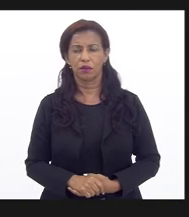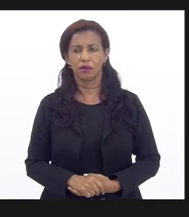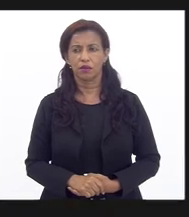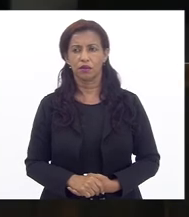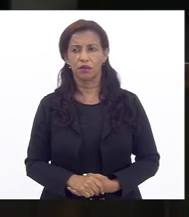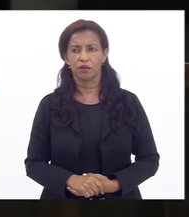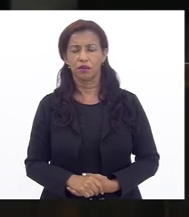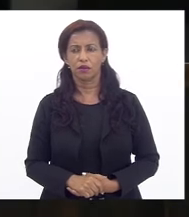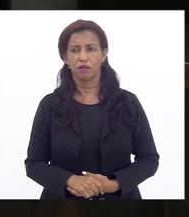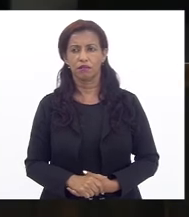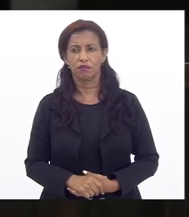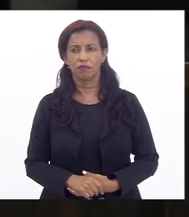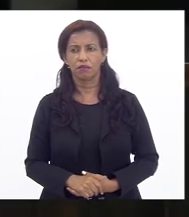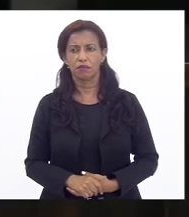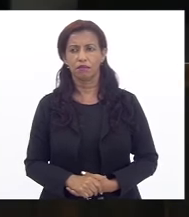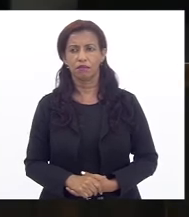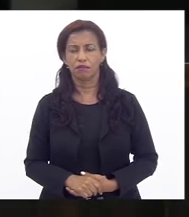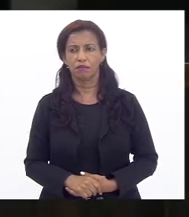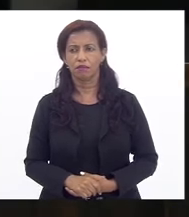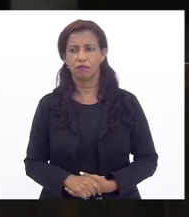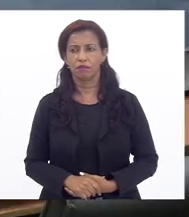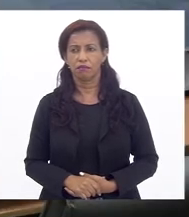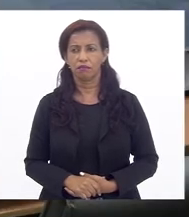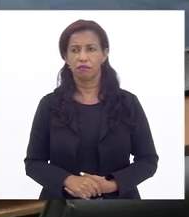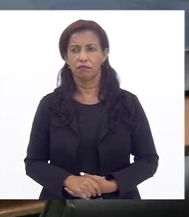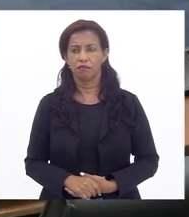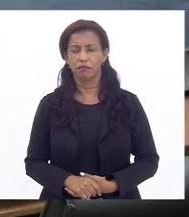Ela não nos ouve.